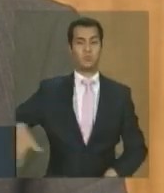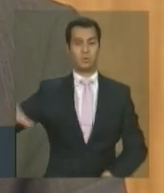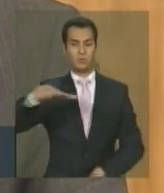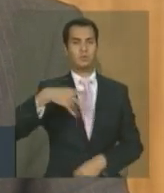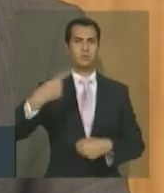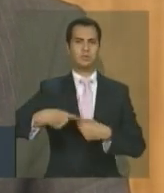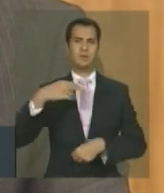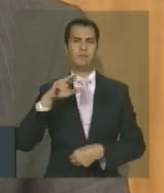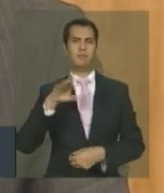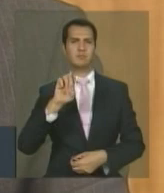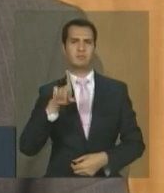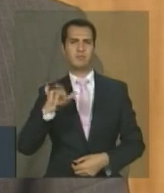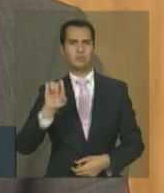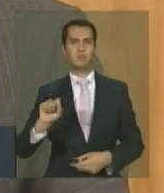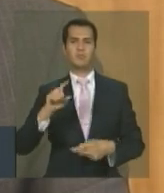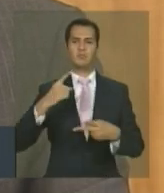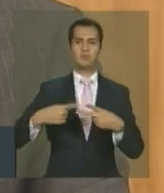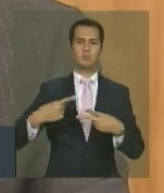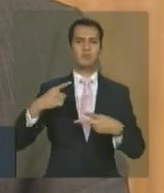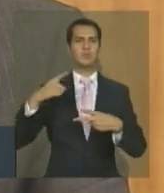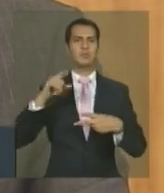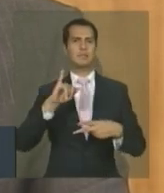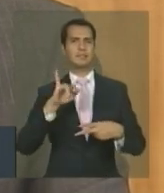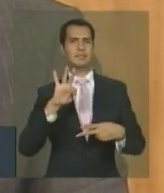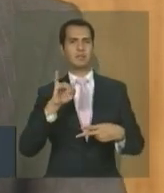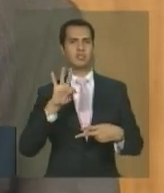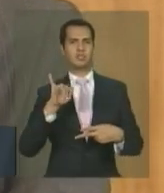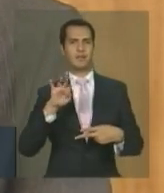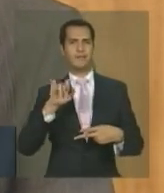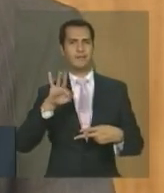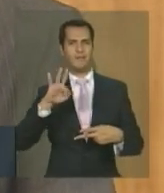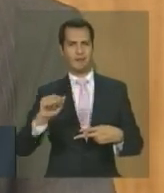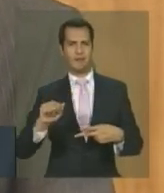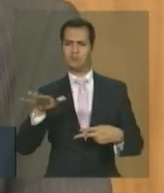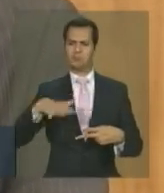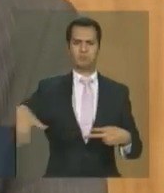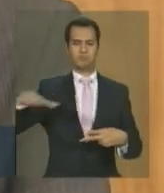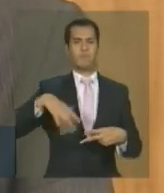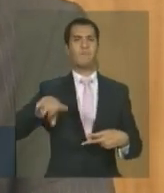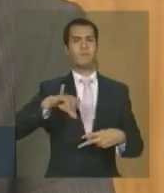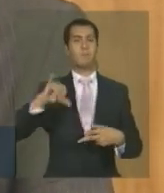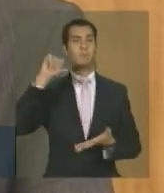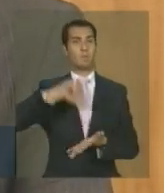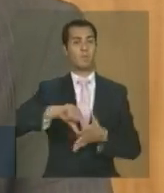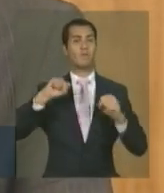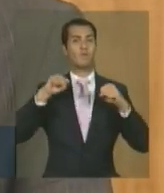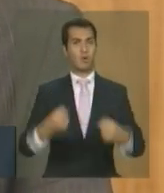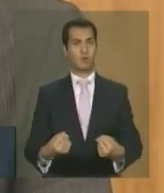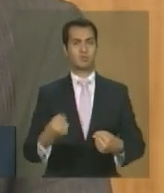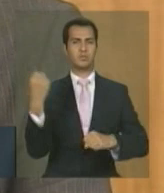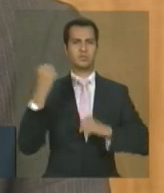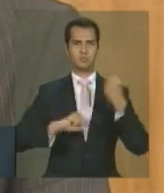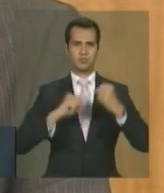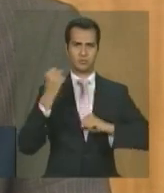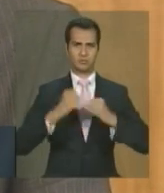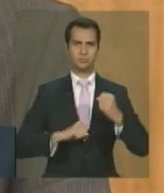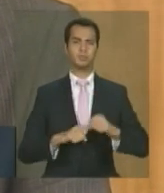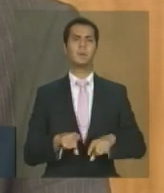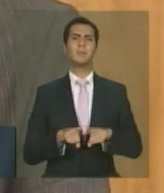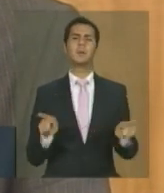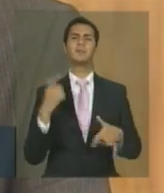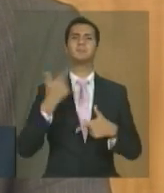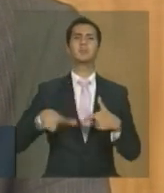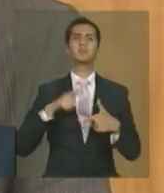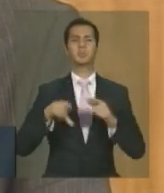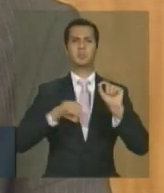Itatiaia, Resende, quer dizer, essa região está se transformando num grande polo industrial. E um dos problemas é que a demanda